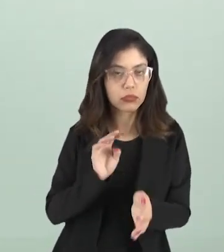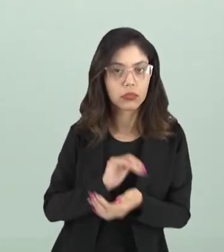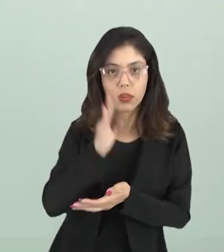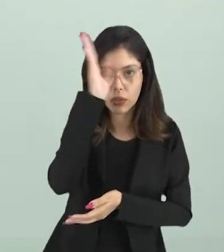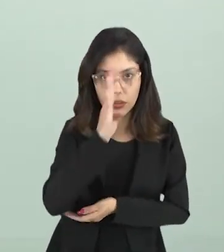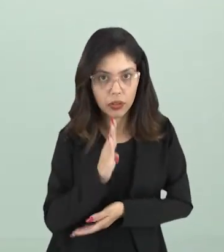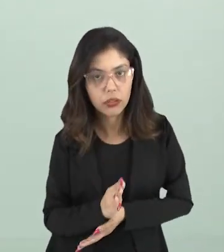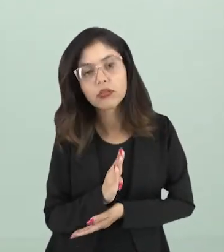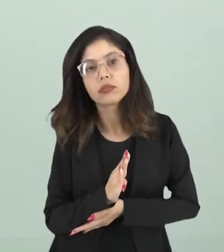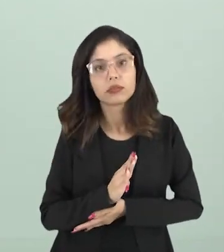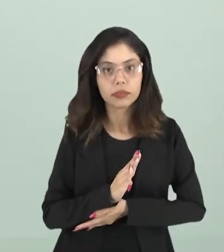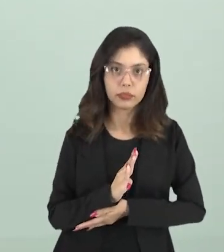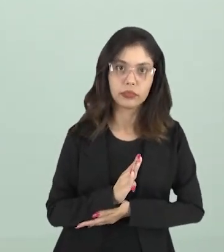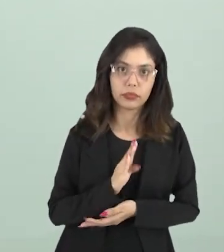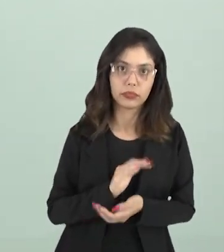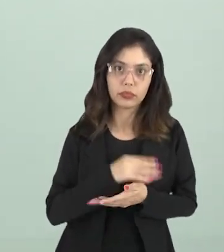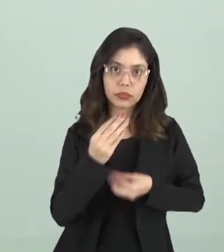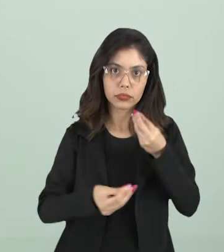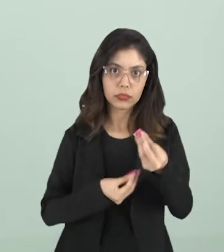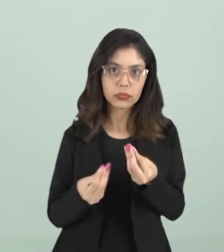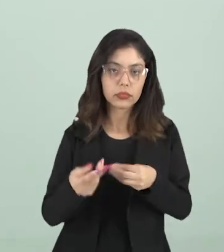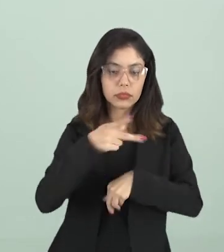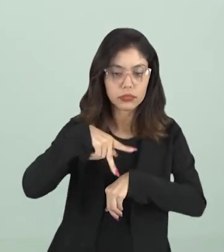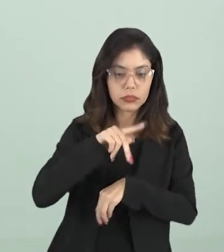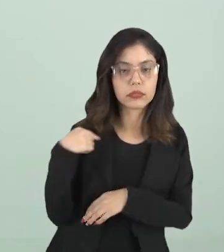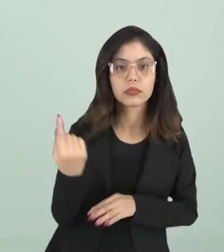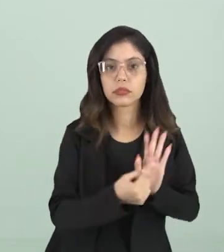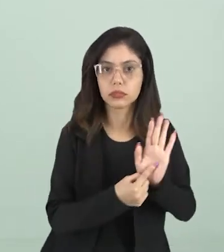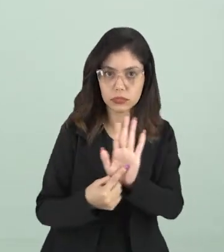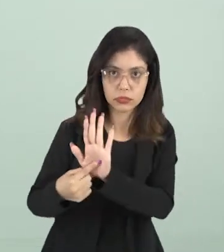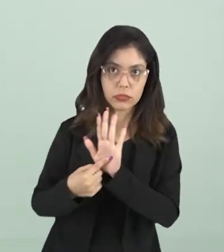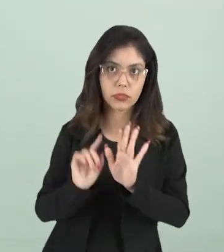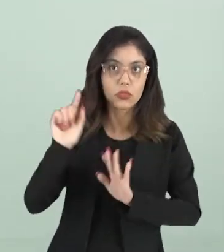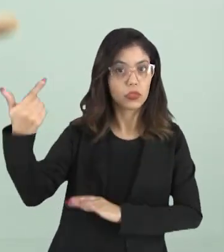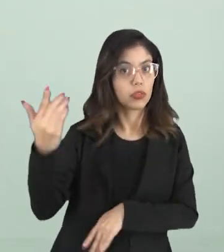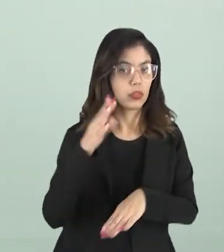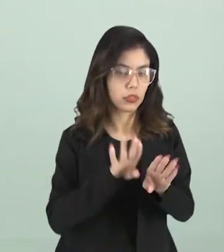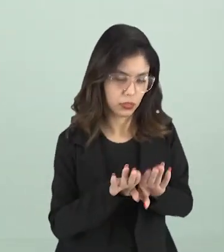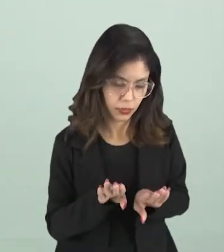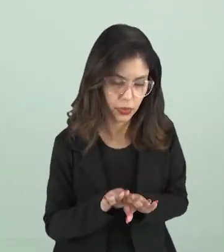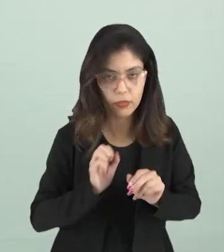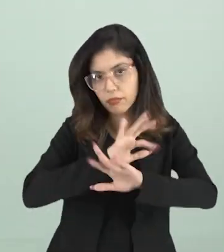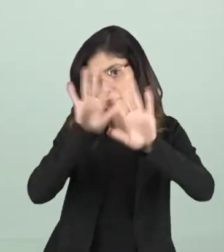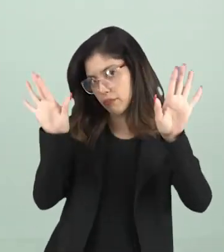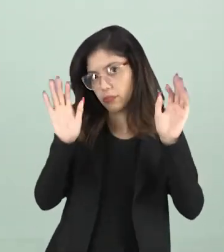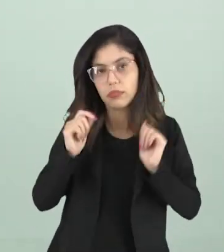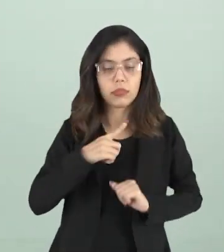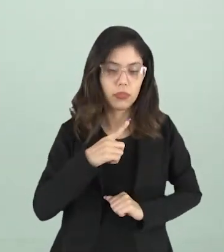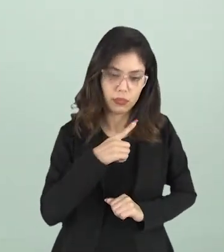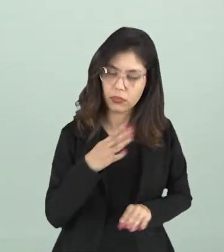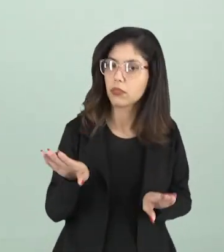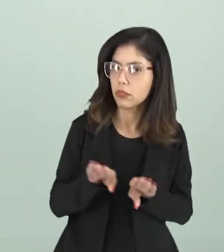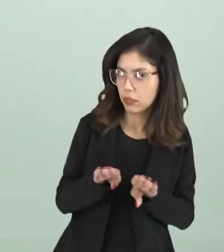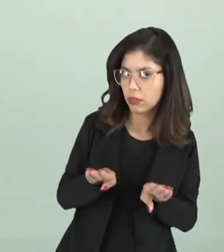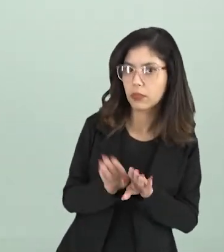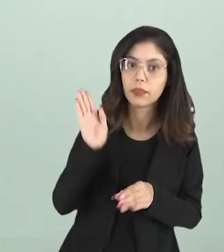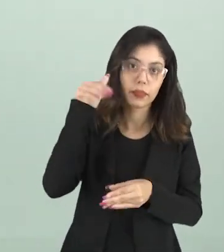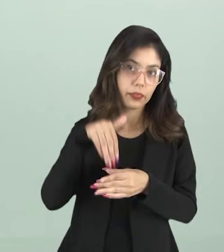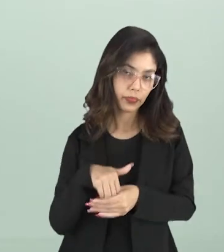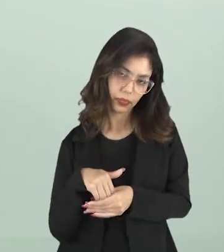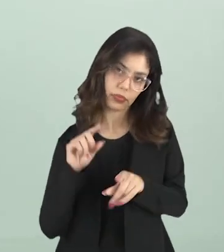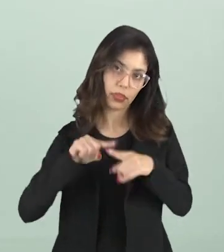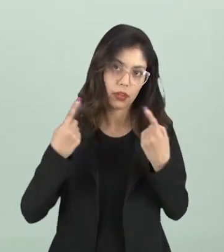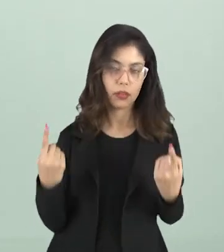Brasil, né, tomando o nosso país como referência. Claro, os outros países também adotam eleições,